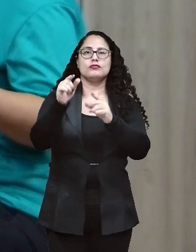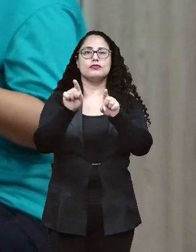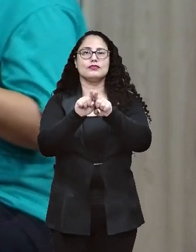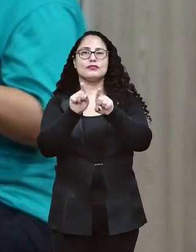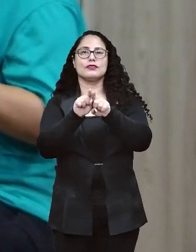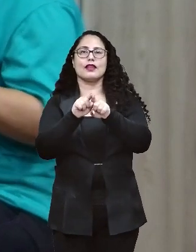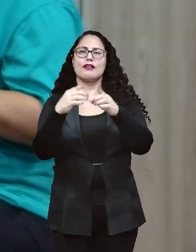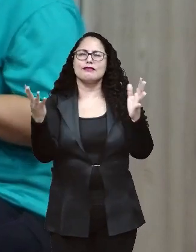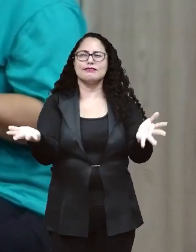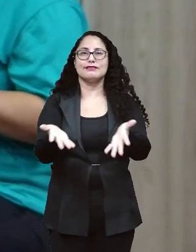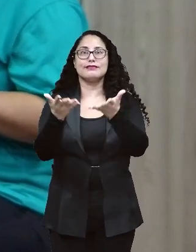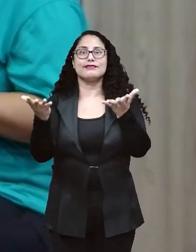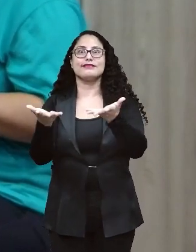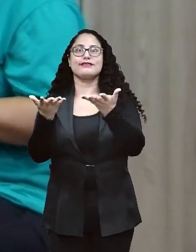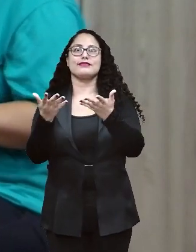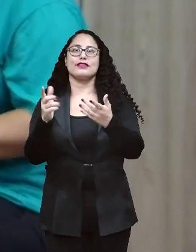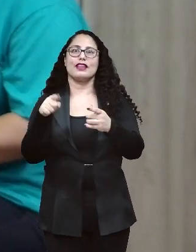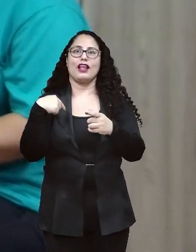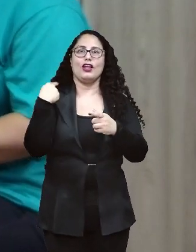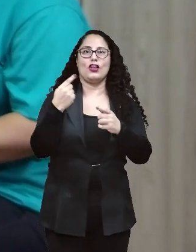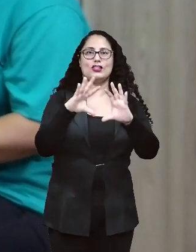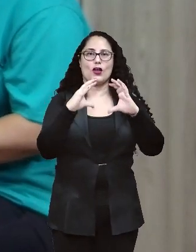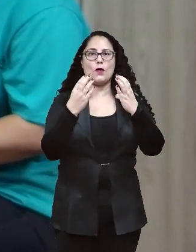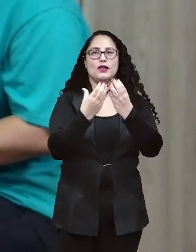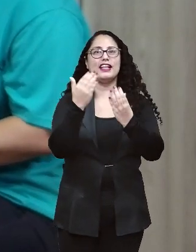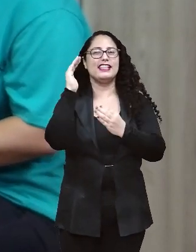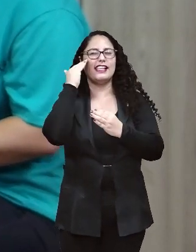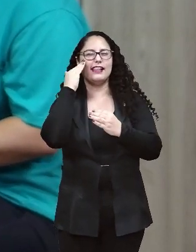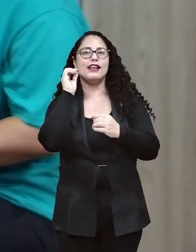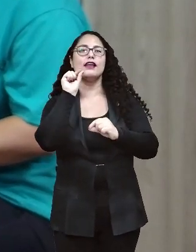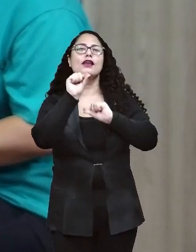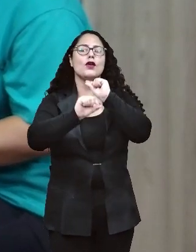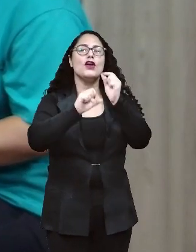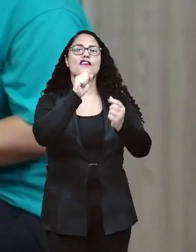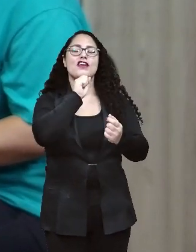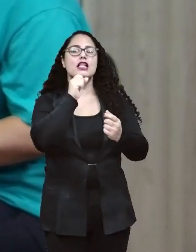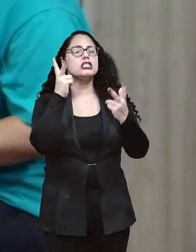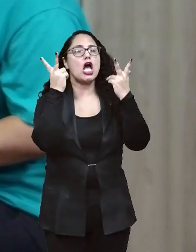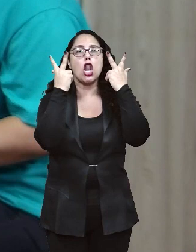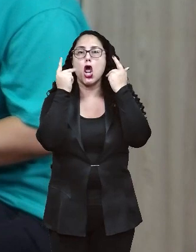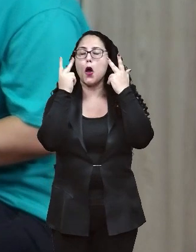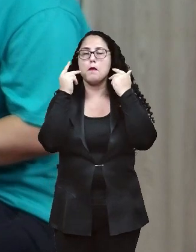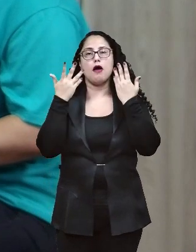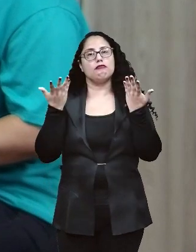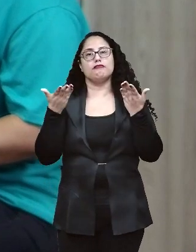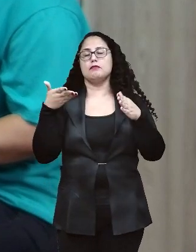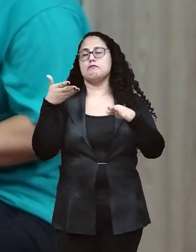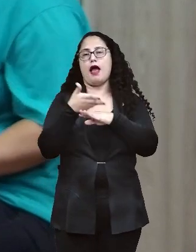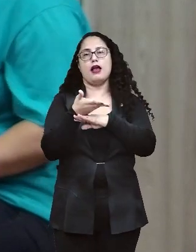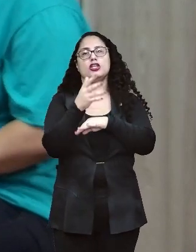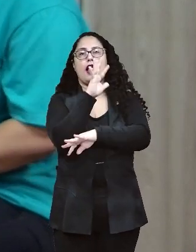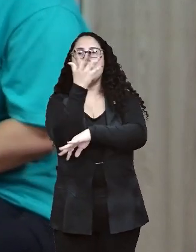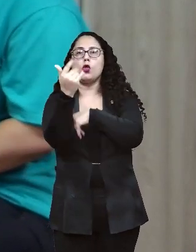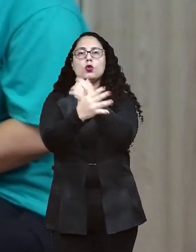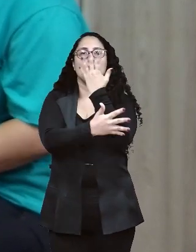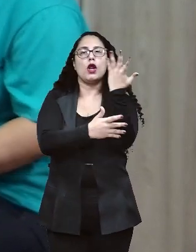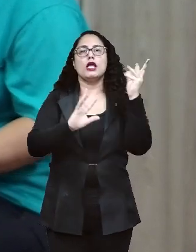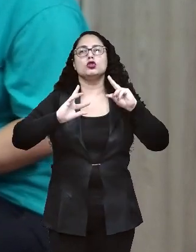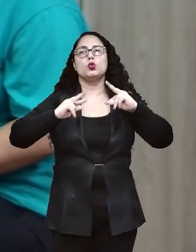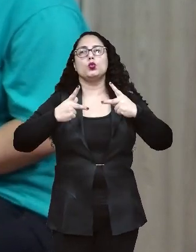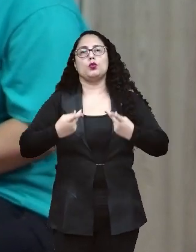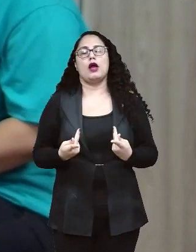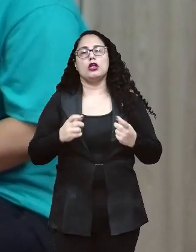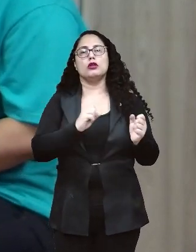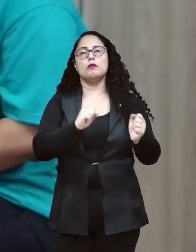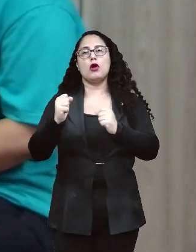de promoção, assim, para que a nossa comunidade entenda que envelhecer é normal, faz parte da natureza humana, que nós